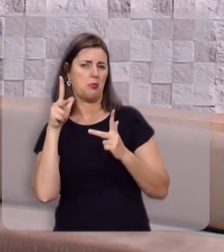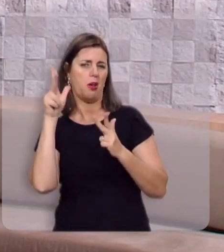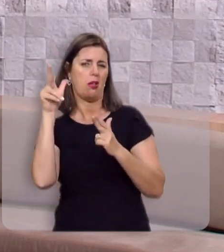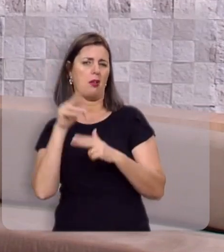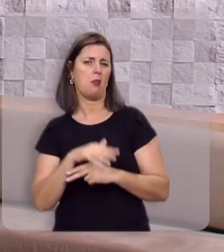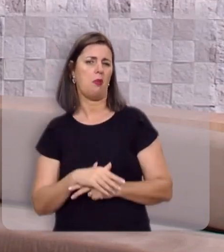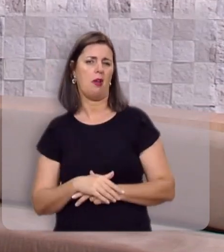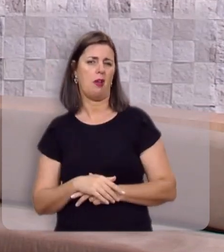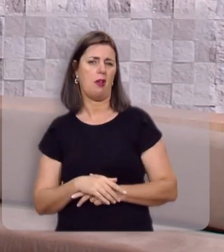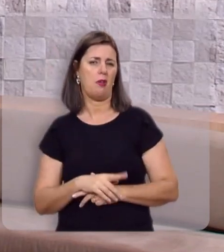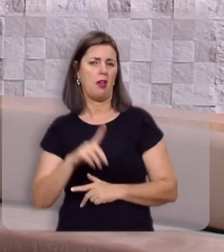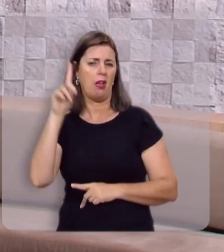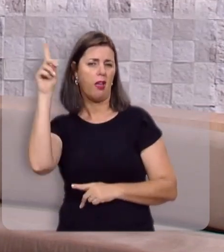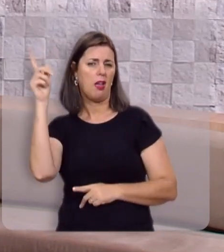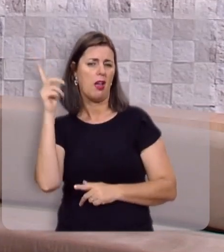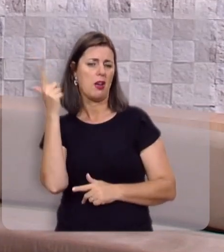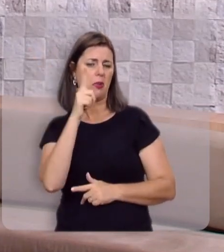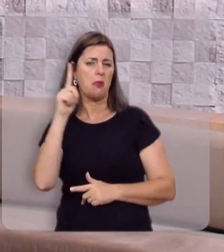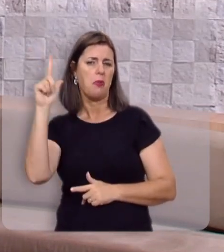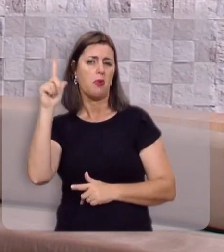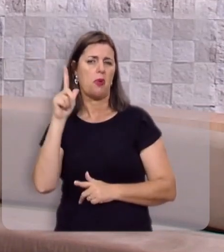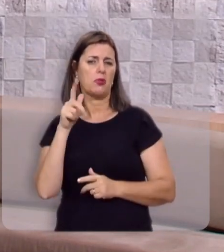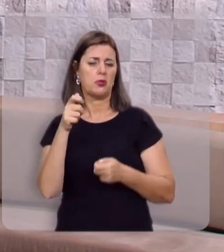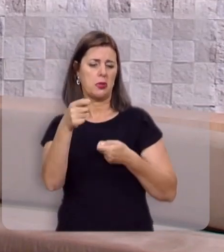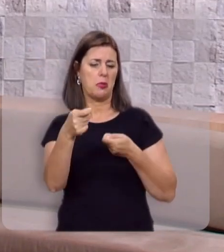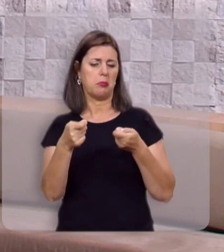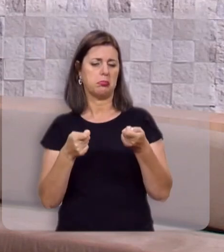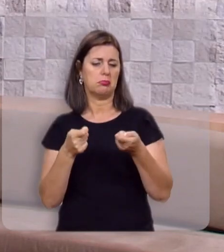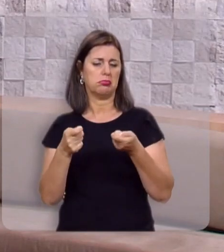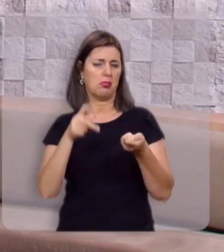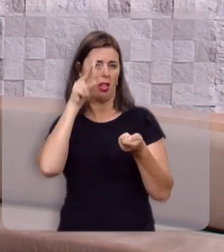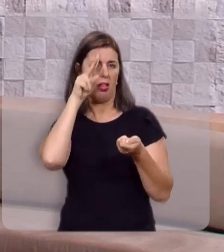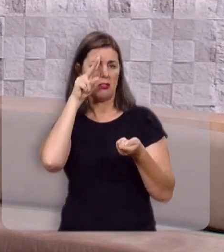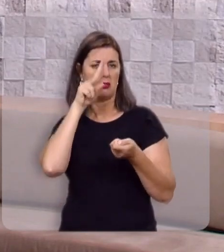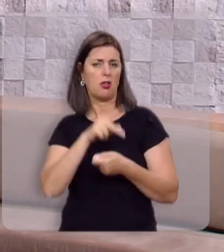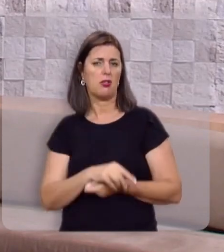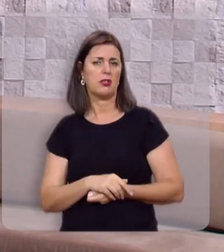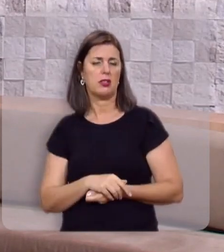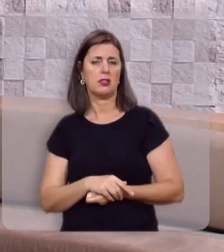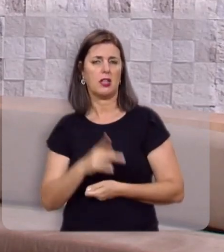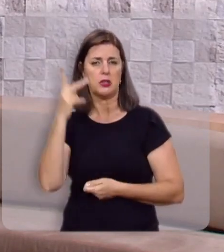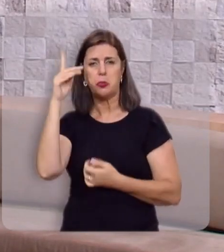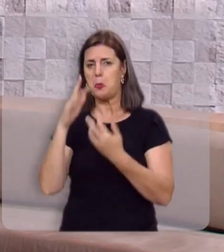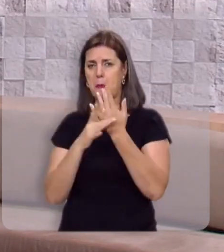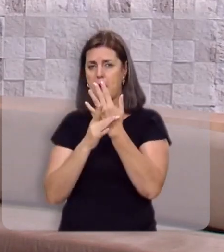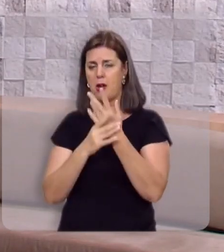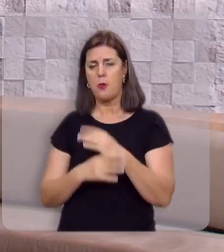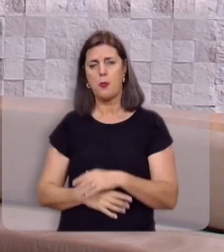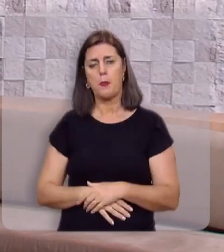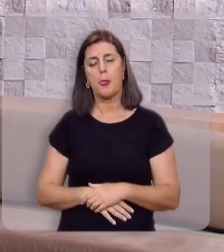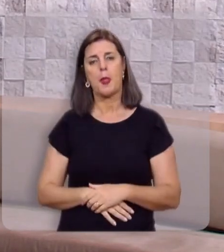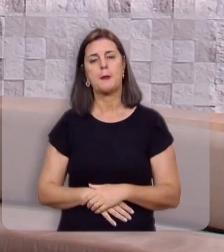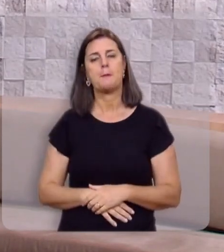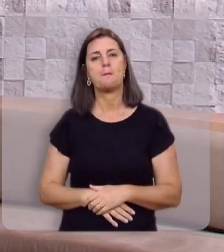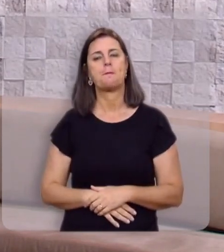Deus. Ele continua com as rédeas da história em suas